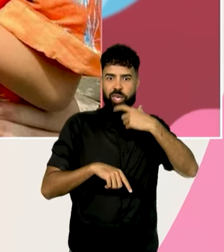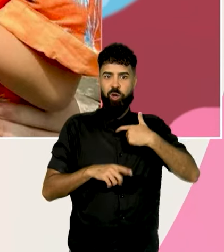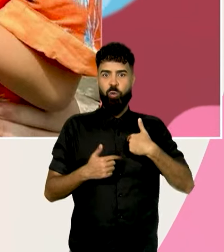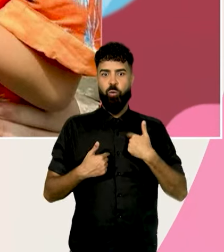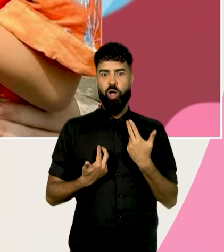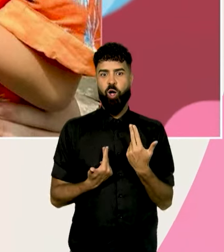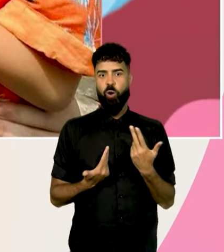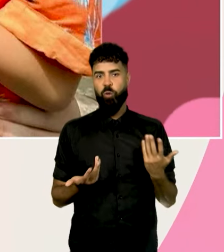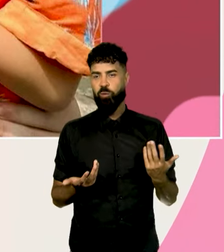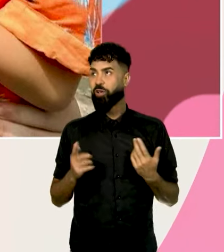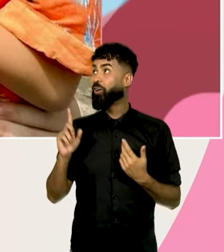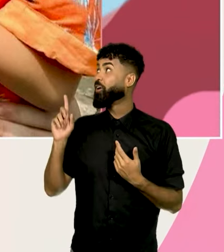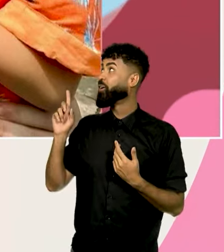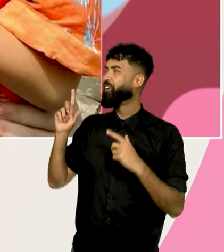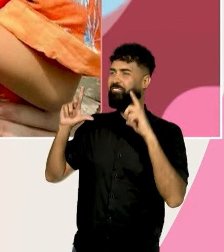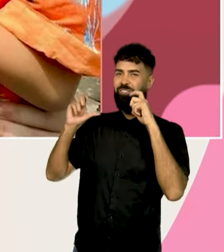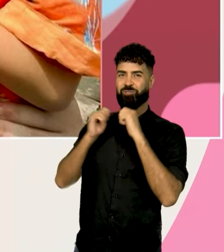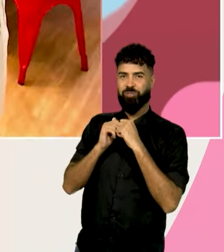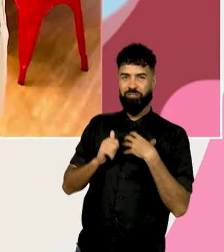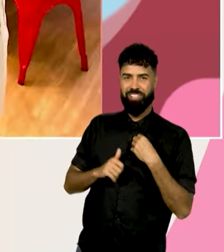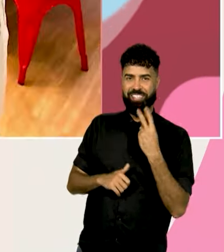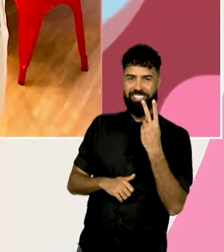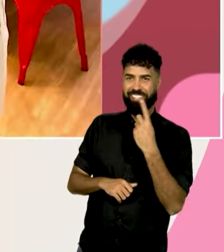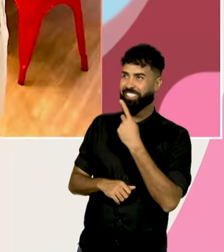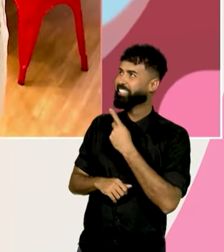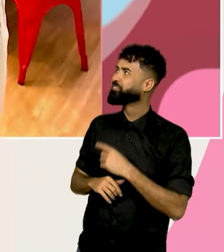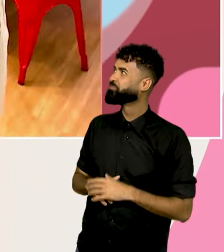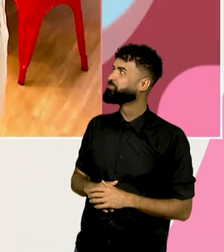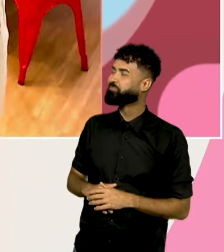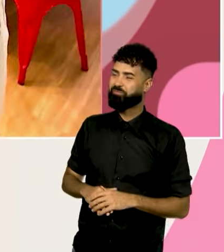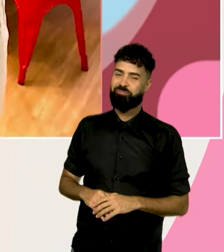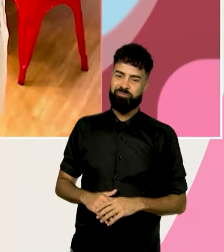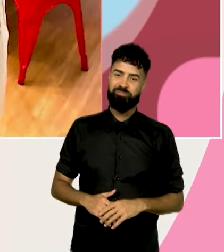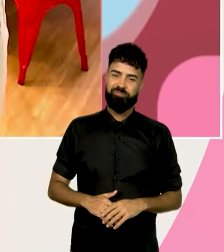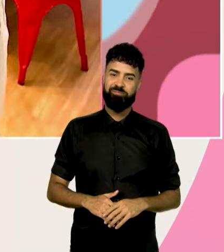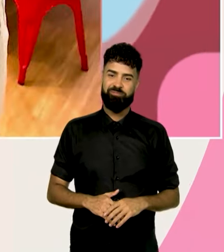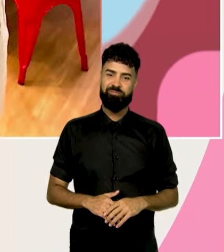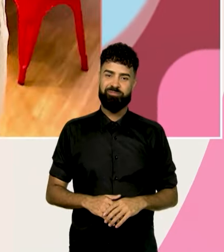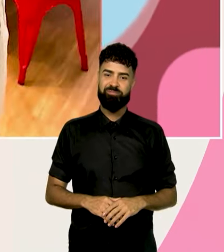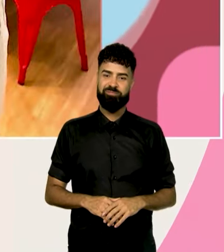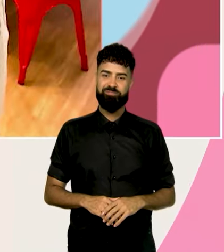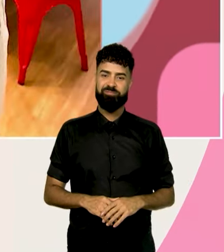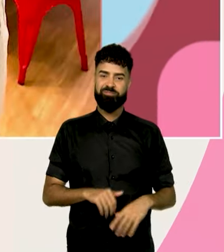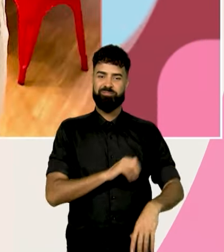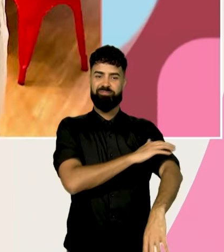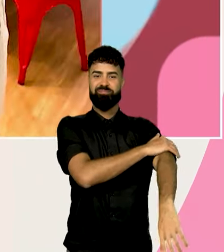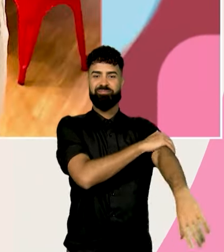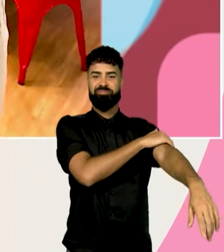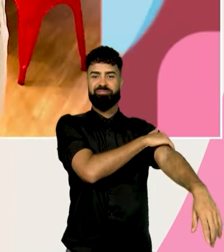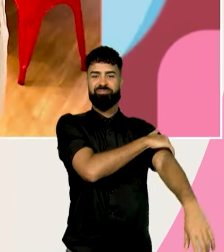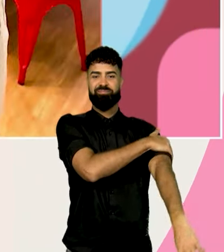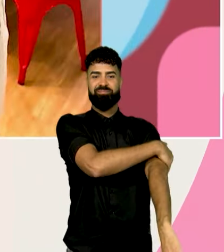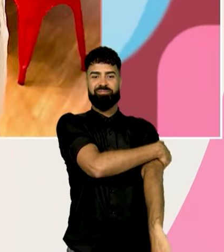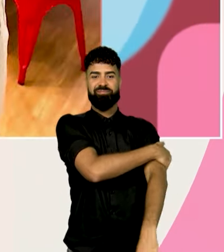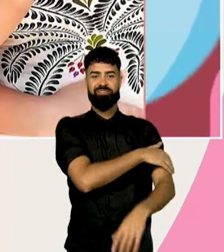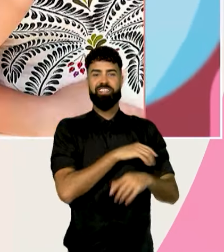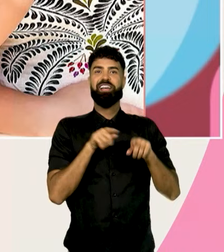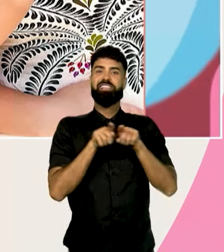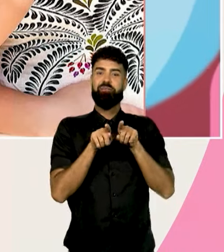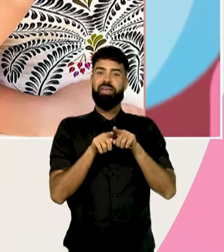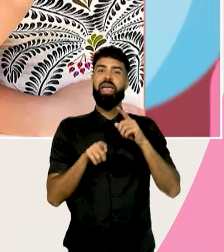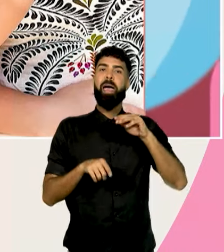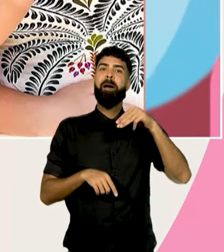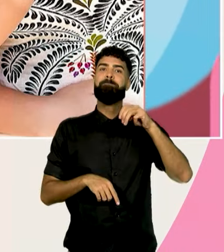as filhotas. Olha você. É. Ah, é uma coisa muito Maurício de Souza isso também, né? De colocar essa referência da